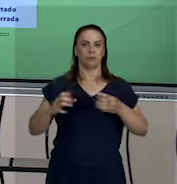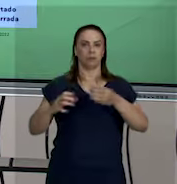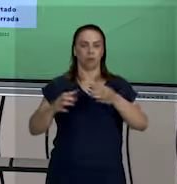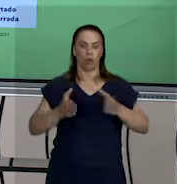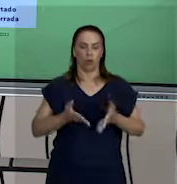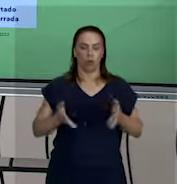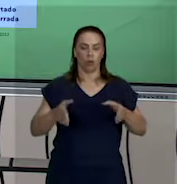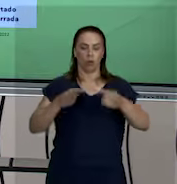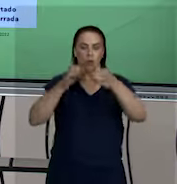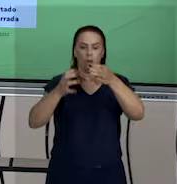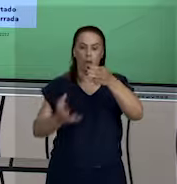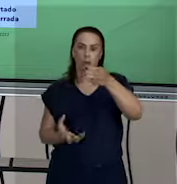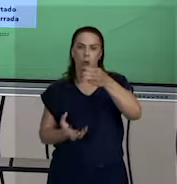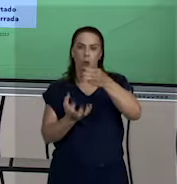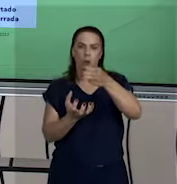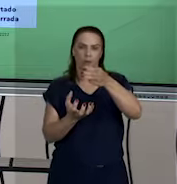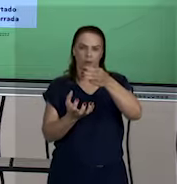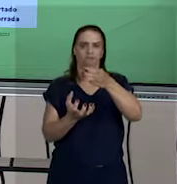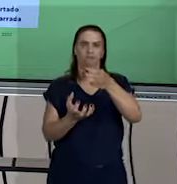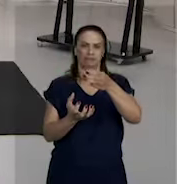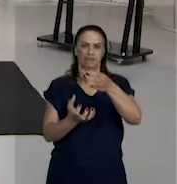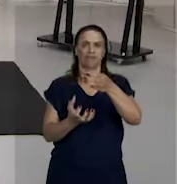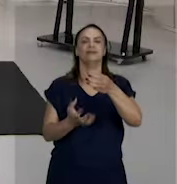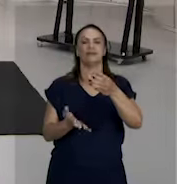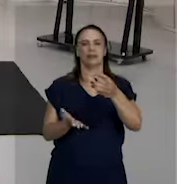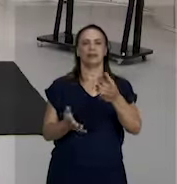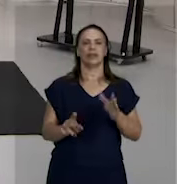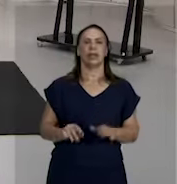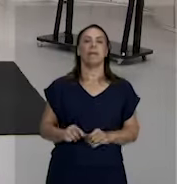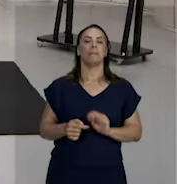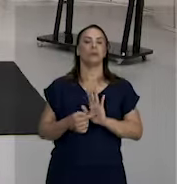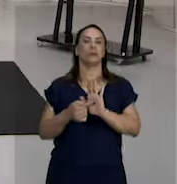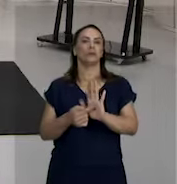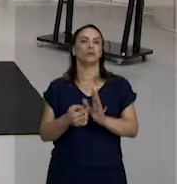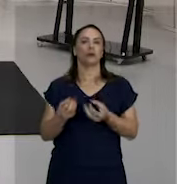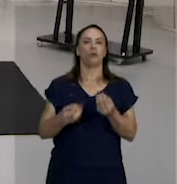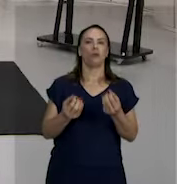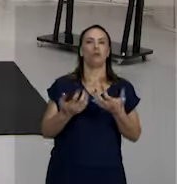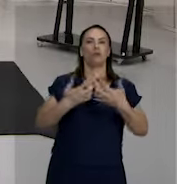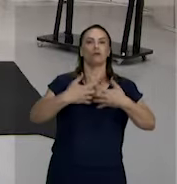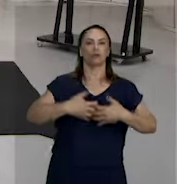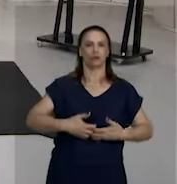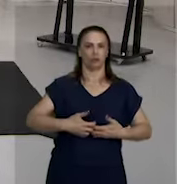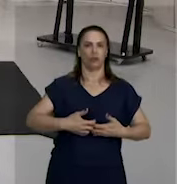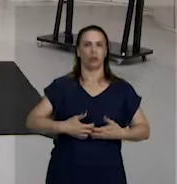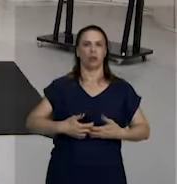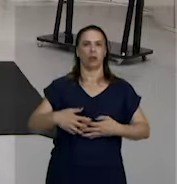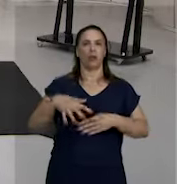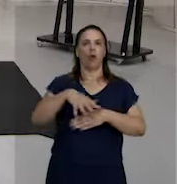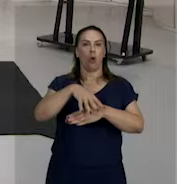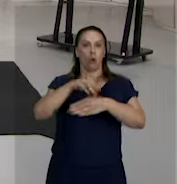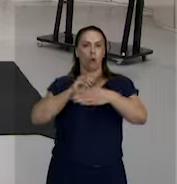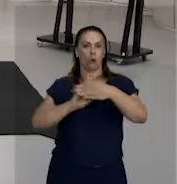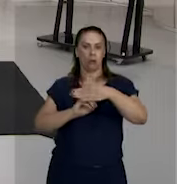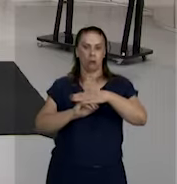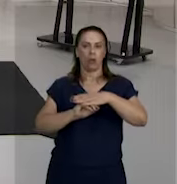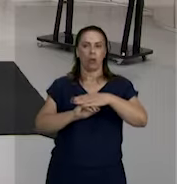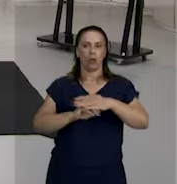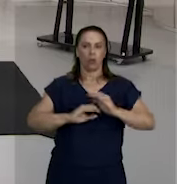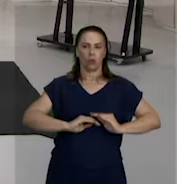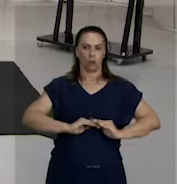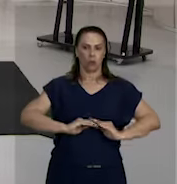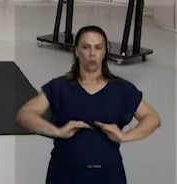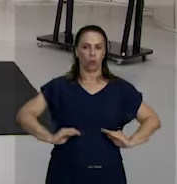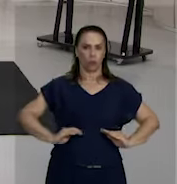luva, imitando então o diafragma. Deixa eu mostrar para vocês aqui como que fica essa estrutura depois de pronta. Então,